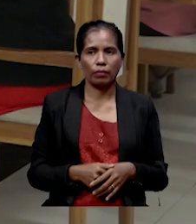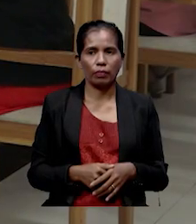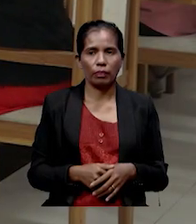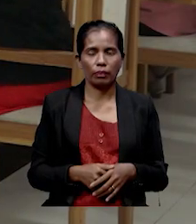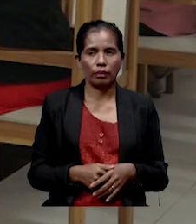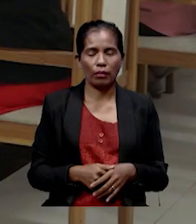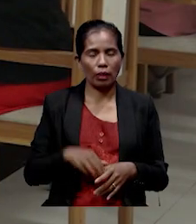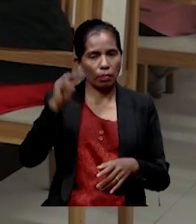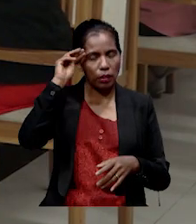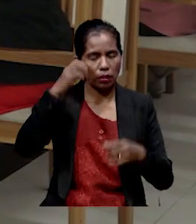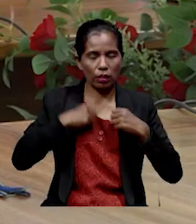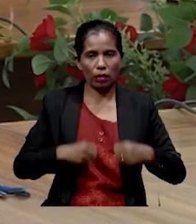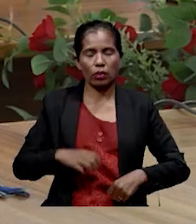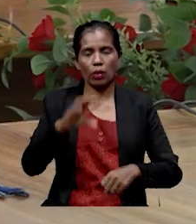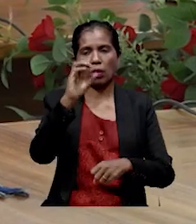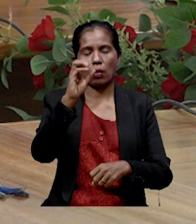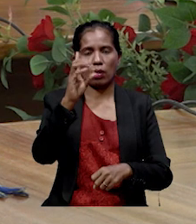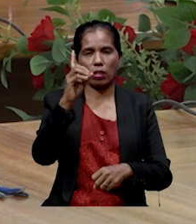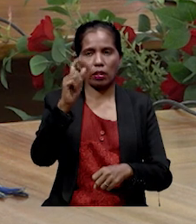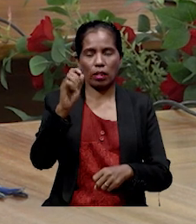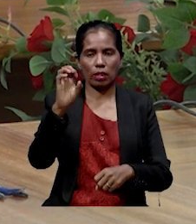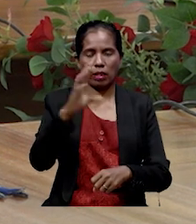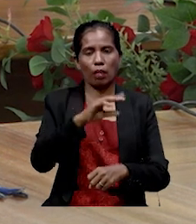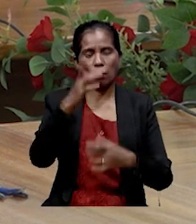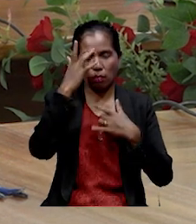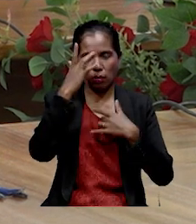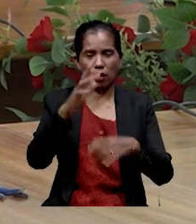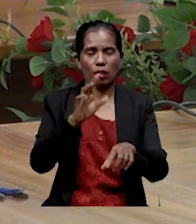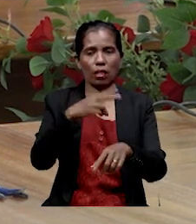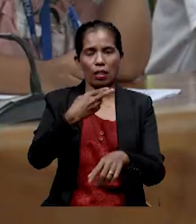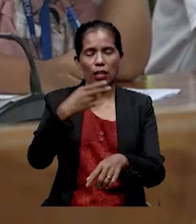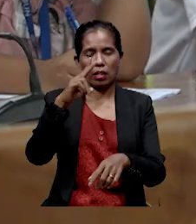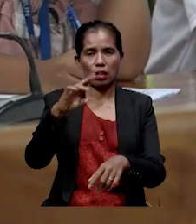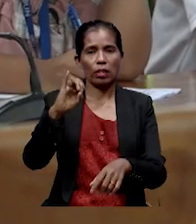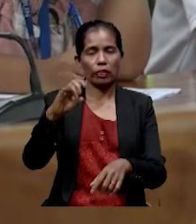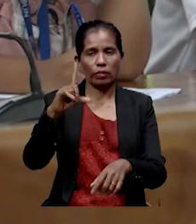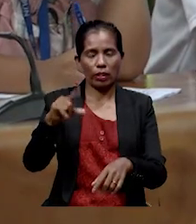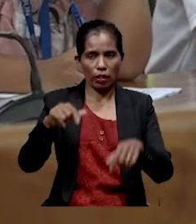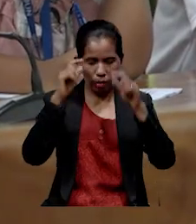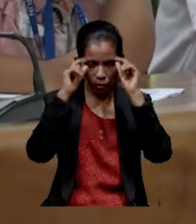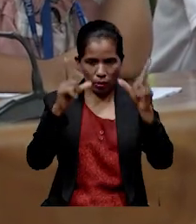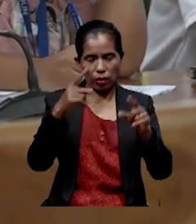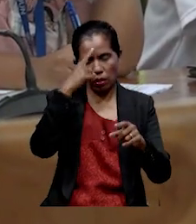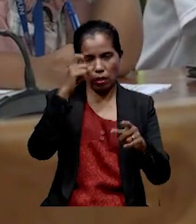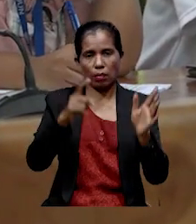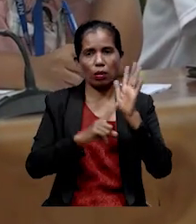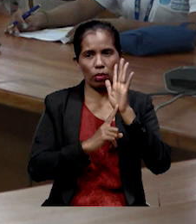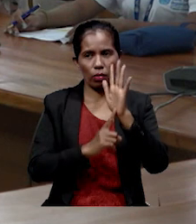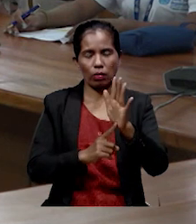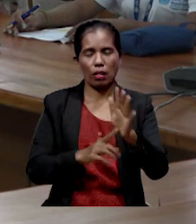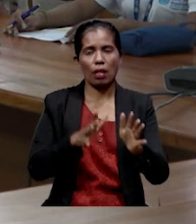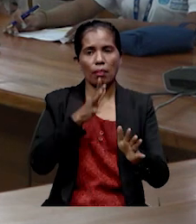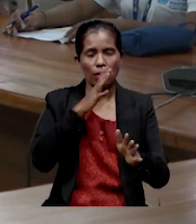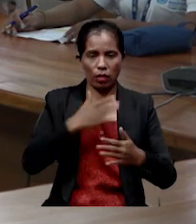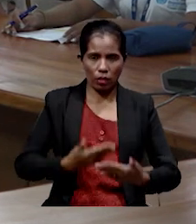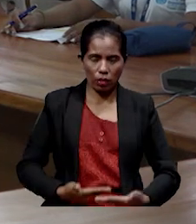Ministra Saudi Odete Maria Freitas Belo Hateten, virus HIV ia Timor Leste se as nafatin, tamba realidade hatudu katak inan ising rua